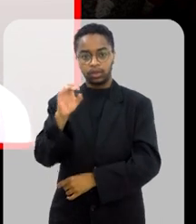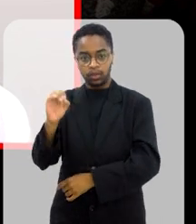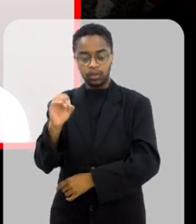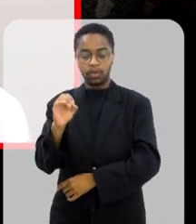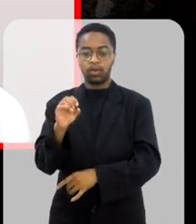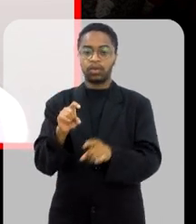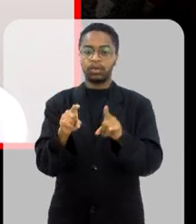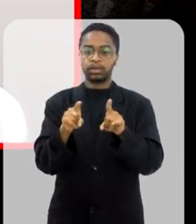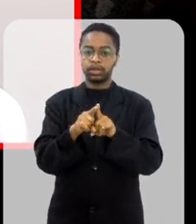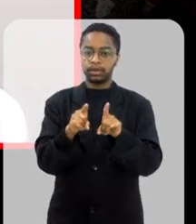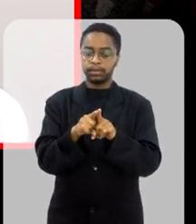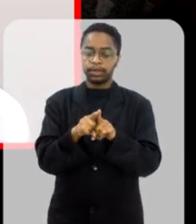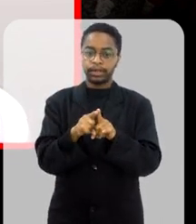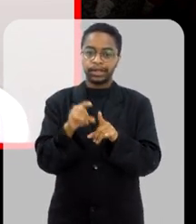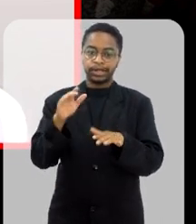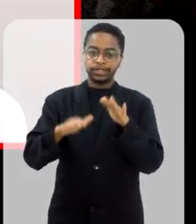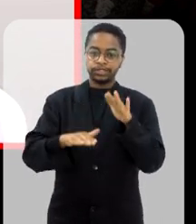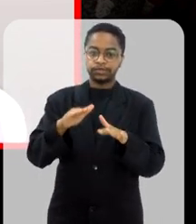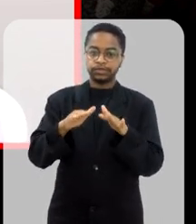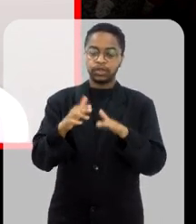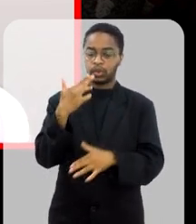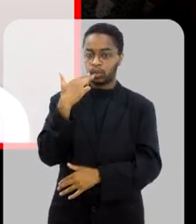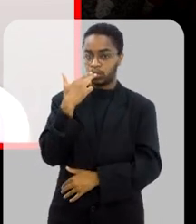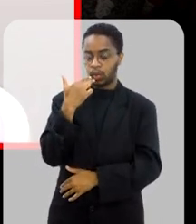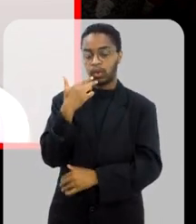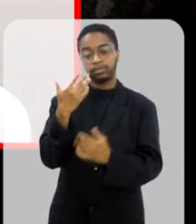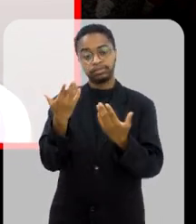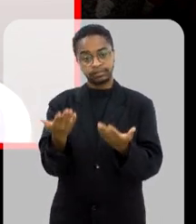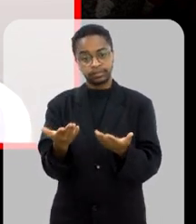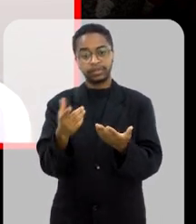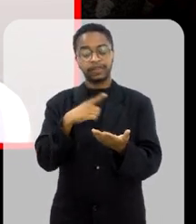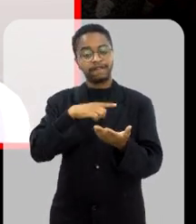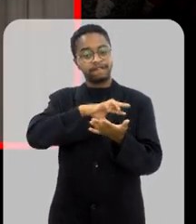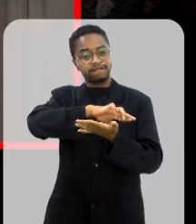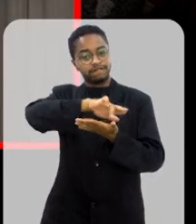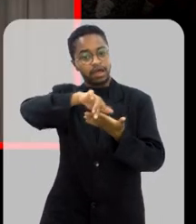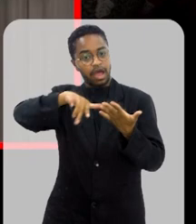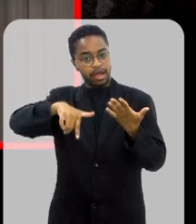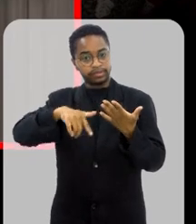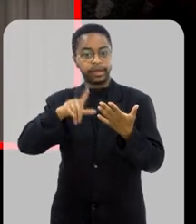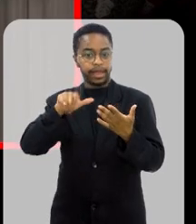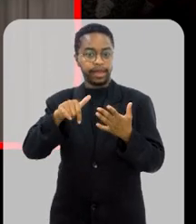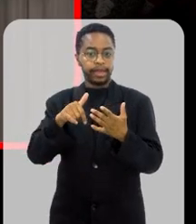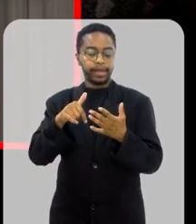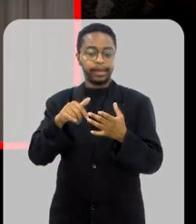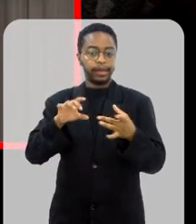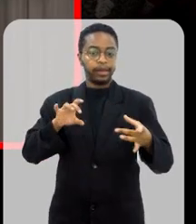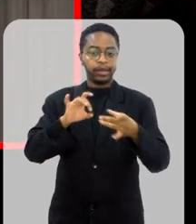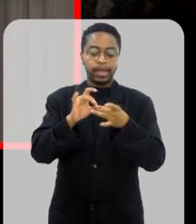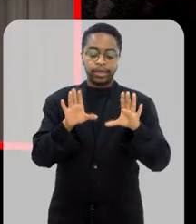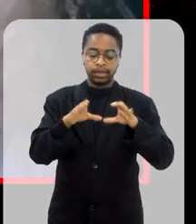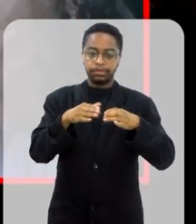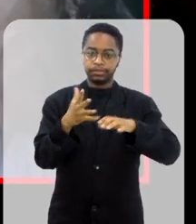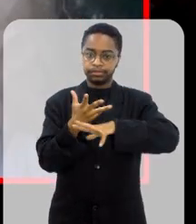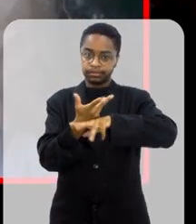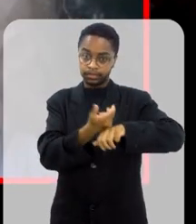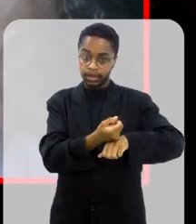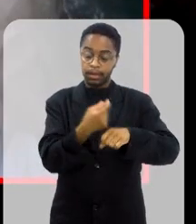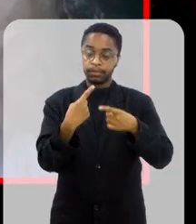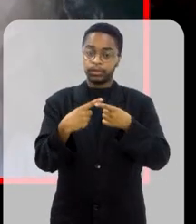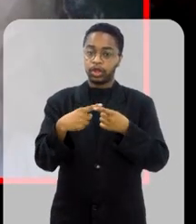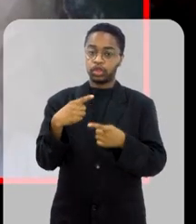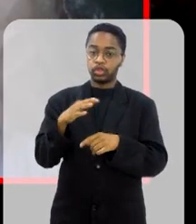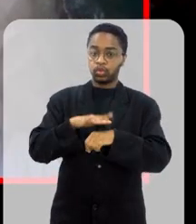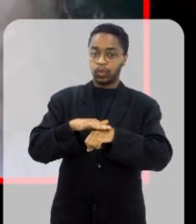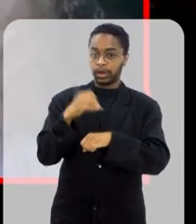terapeuta ocupacional. Às vezes o nutrólogo. Então, como eu falei, é uma doença multidisciplinar, que é uma doença extremamente